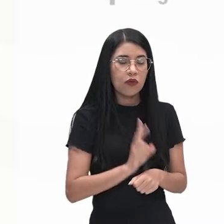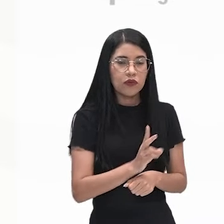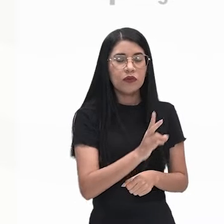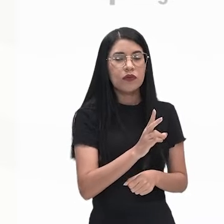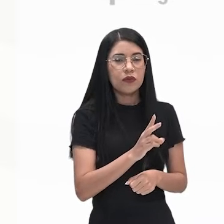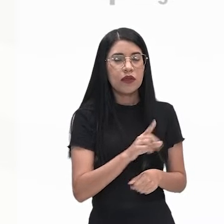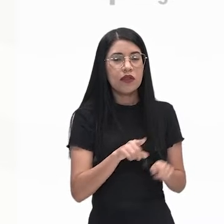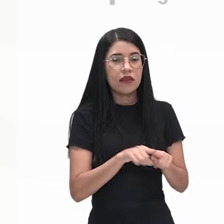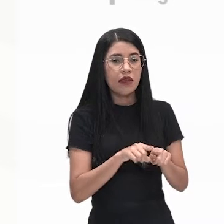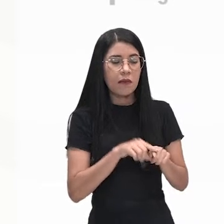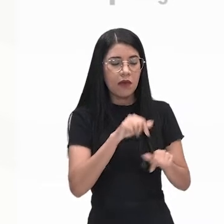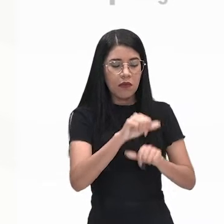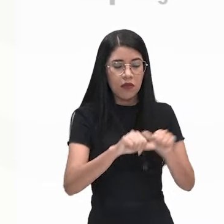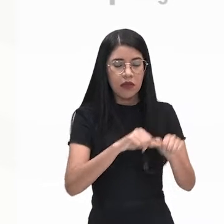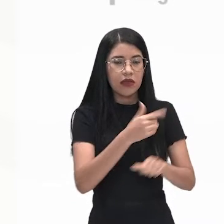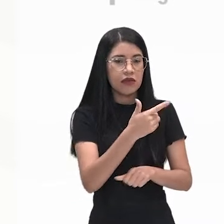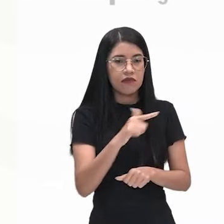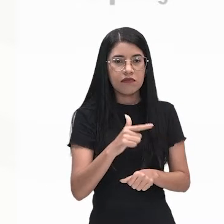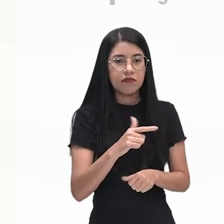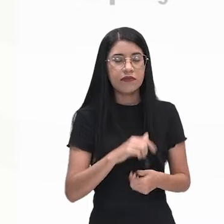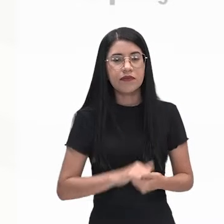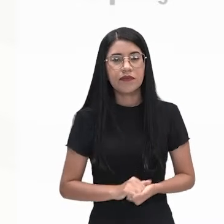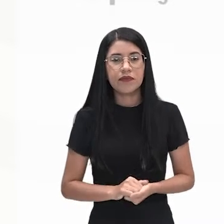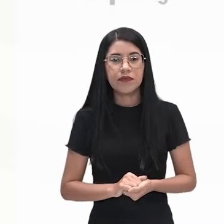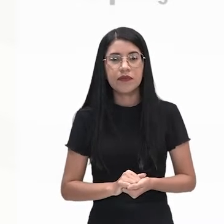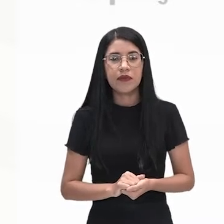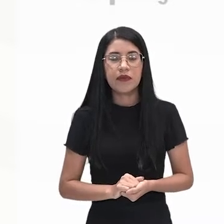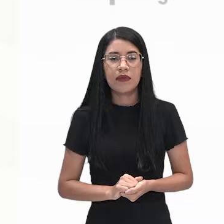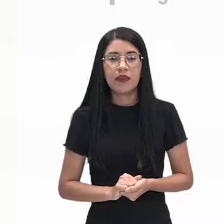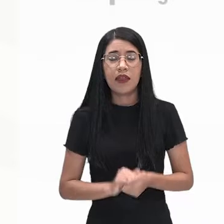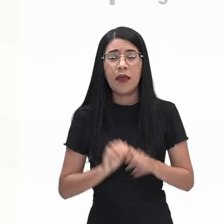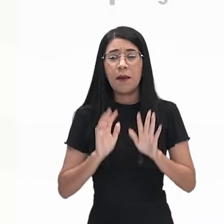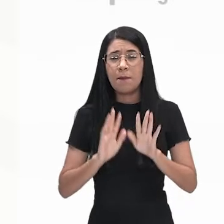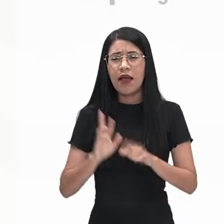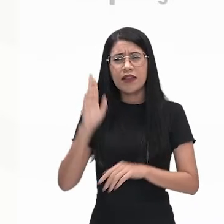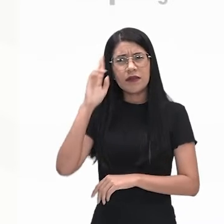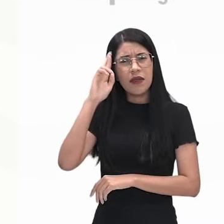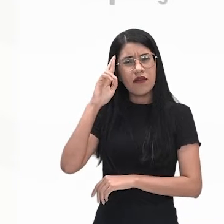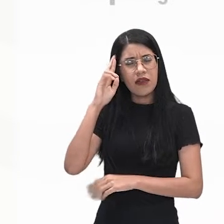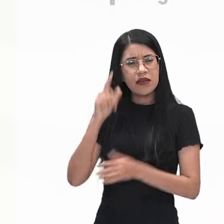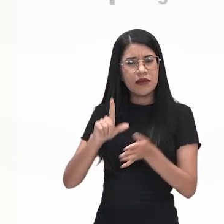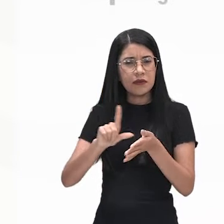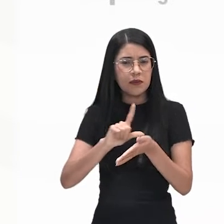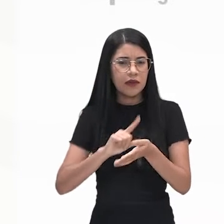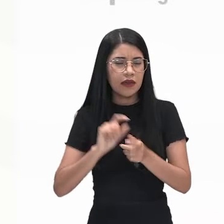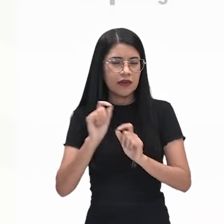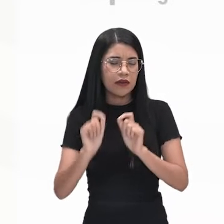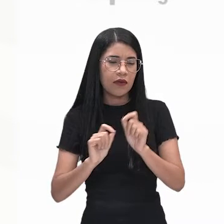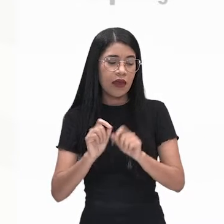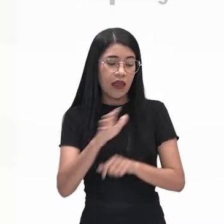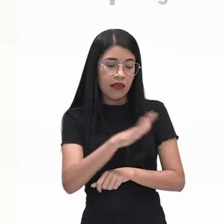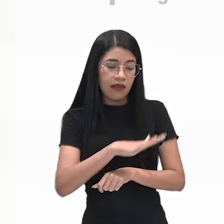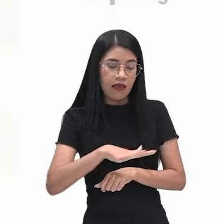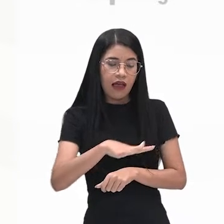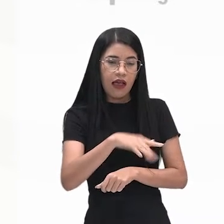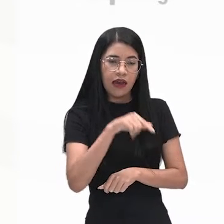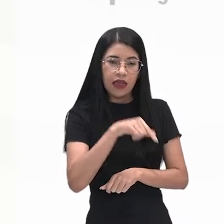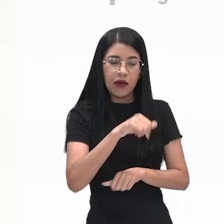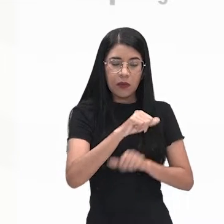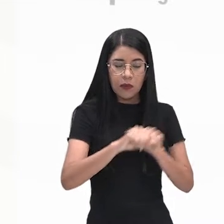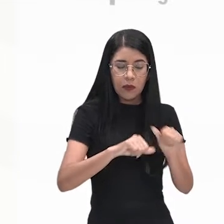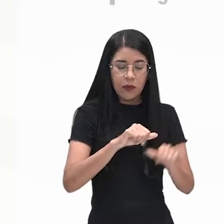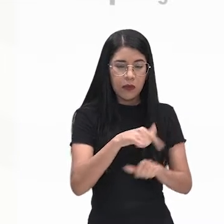tipo de alteração, tudo bem? Queria fazer uma reflexão com vocês, tá bom? Esse espaço que não sofreu